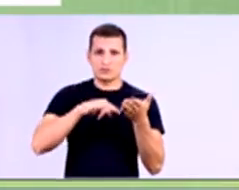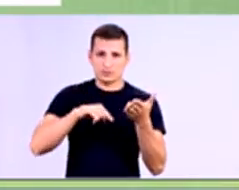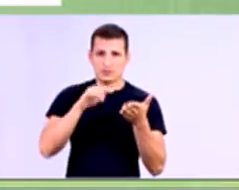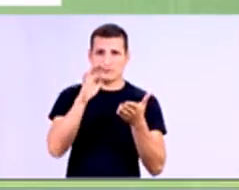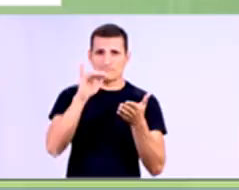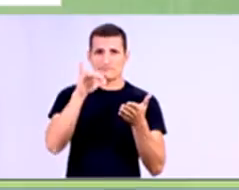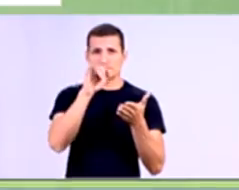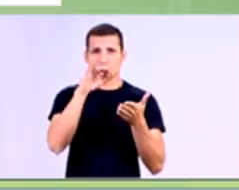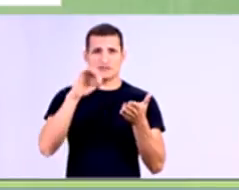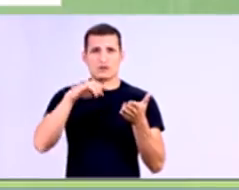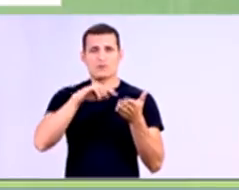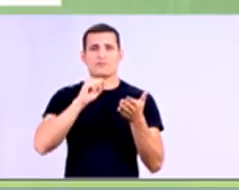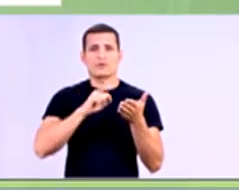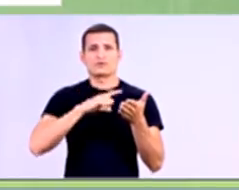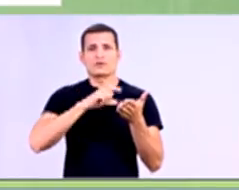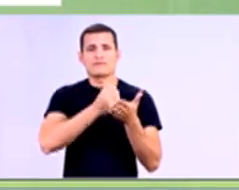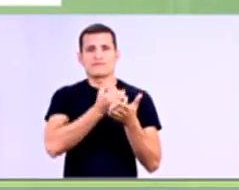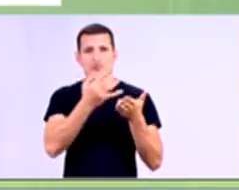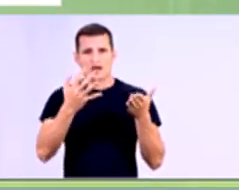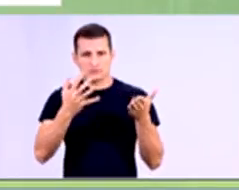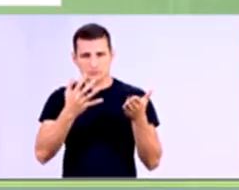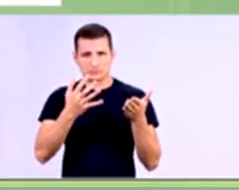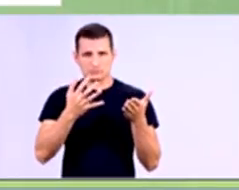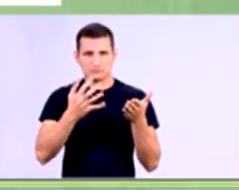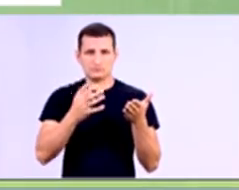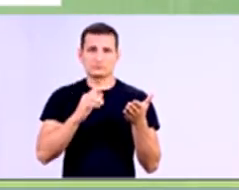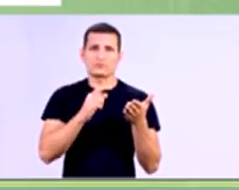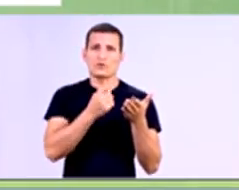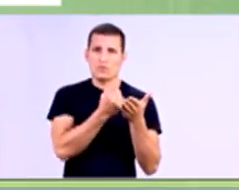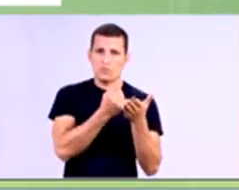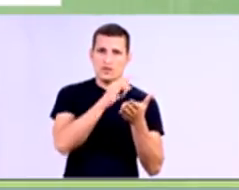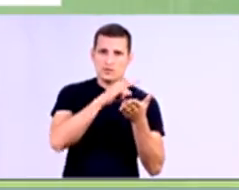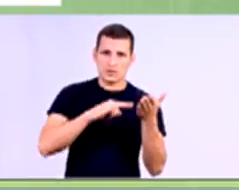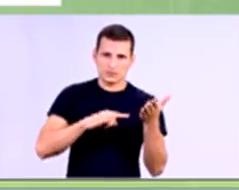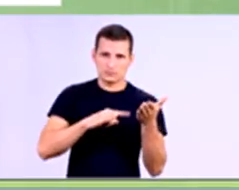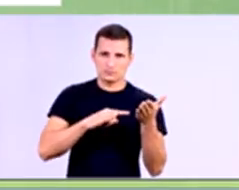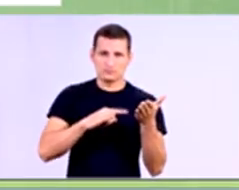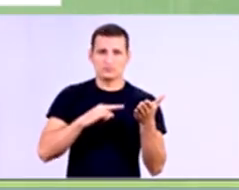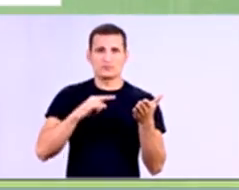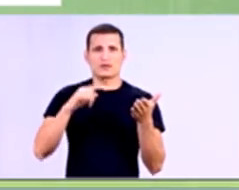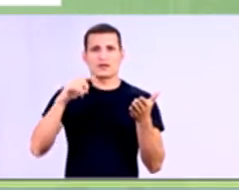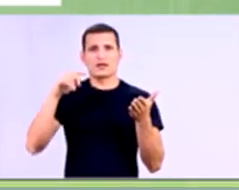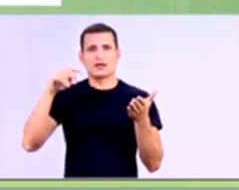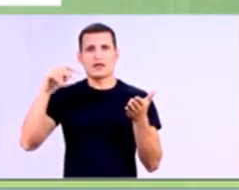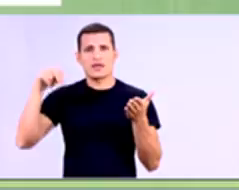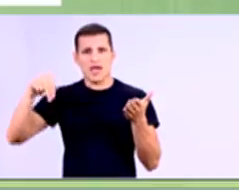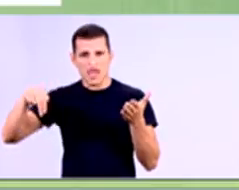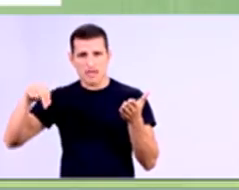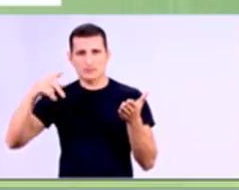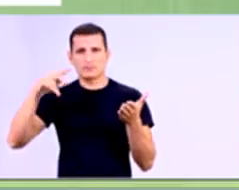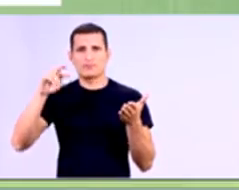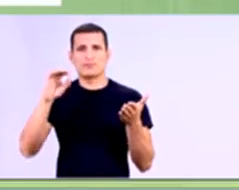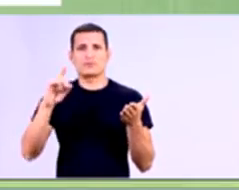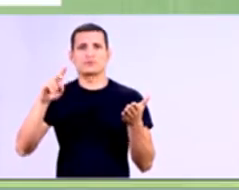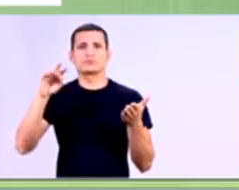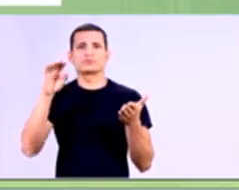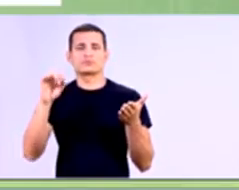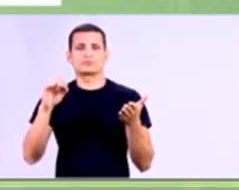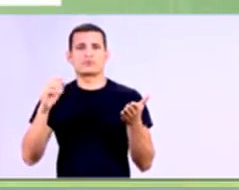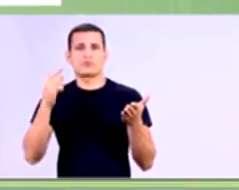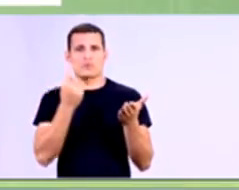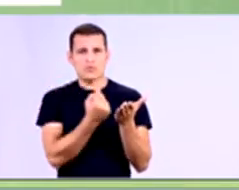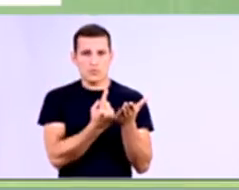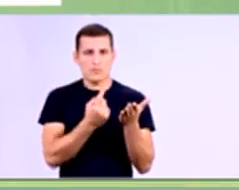fiscal pode conter vários produtos. Ou seja, uma nota fiscal, N produtos. Então, eu defino o relacionamento de 1 para